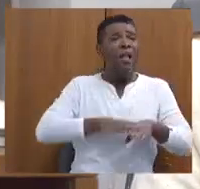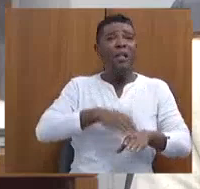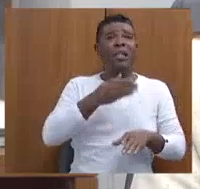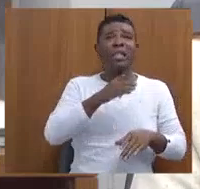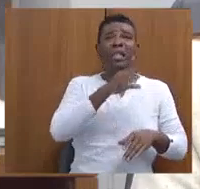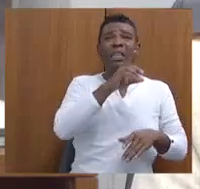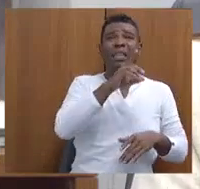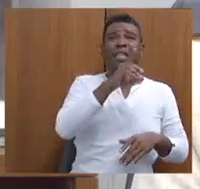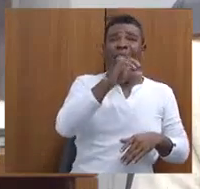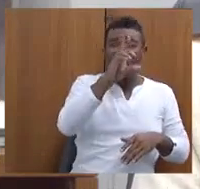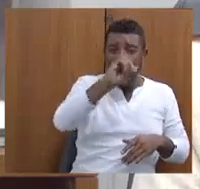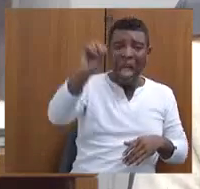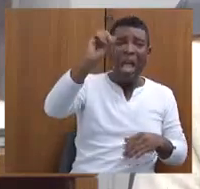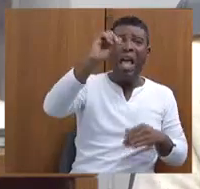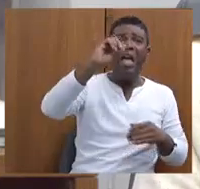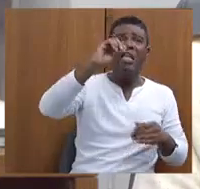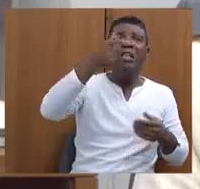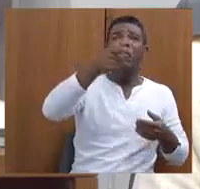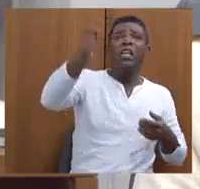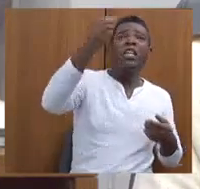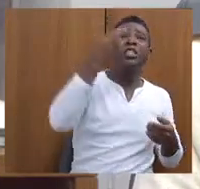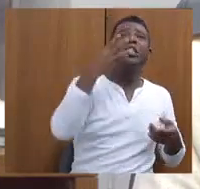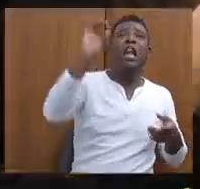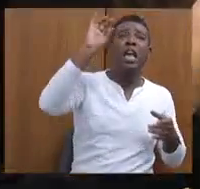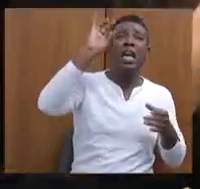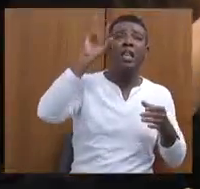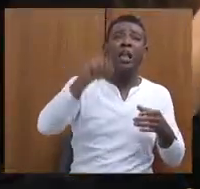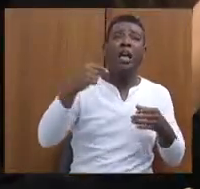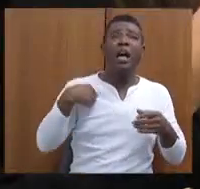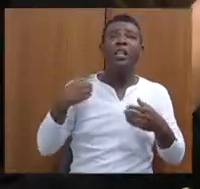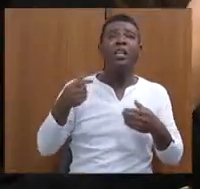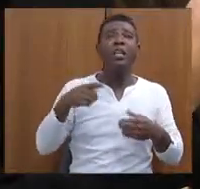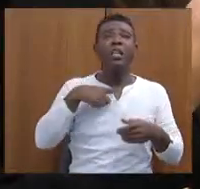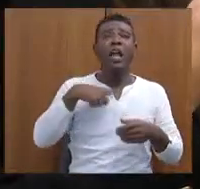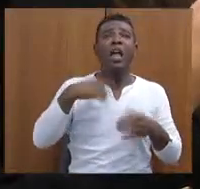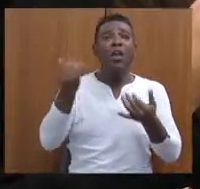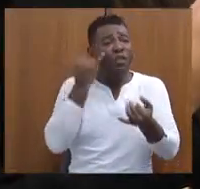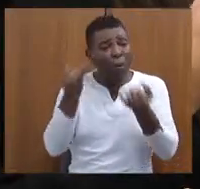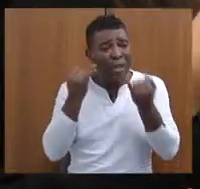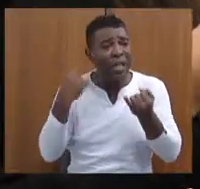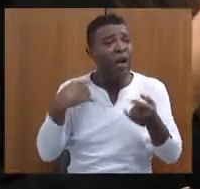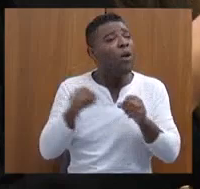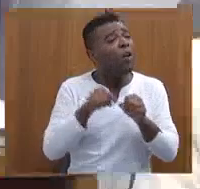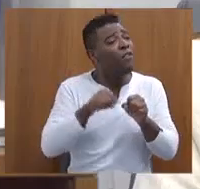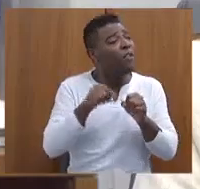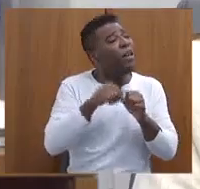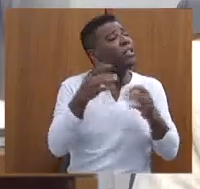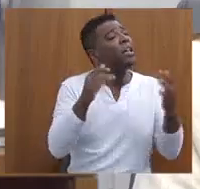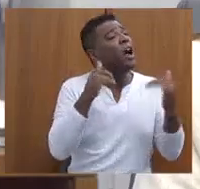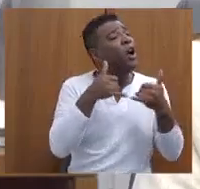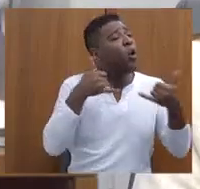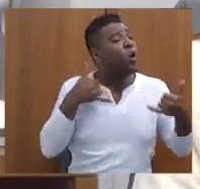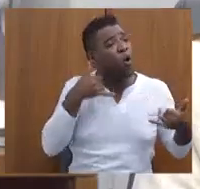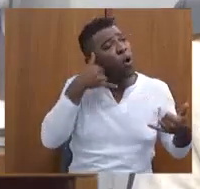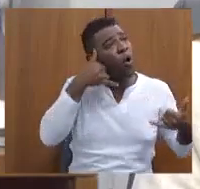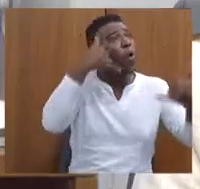e representantes da prefeitura me diziam Olha a gente tenta essa informação a gente fez contato com esse órgão Ambiental do Estado a gente quer essa informação e a gente não tem